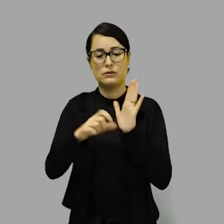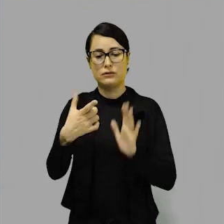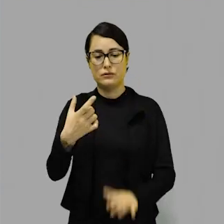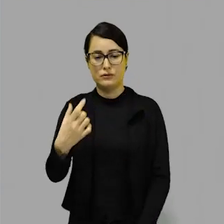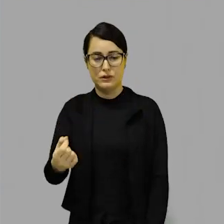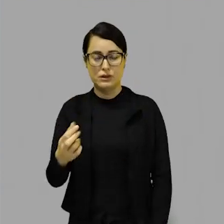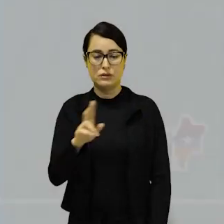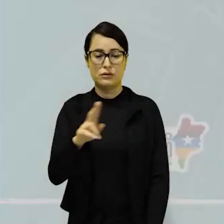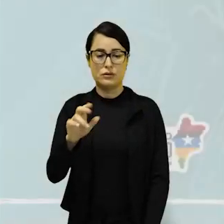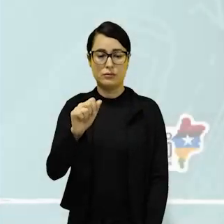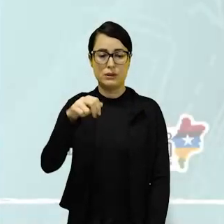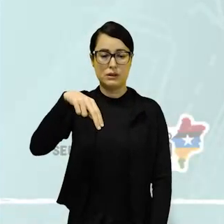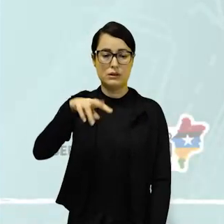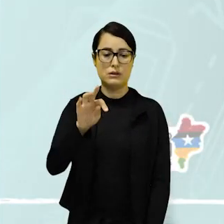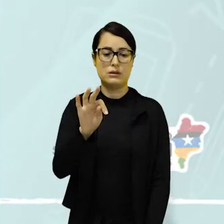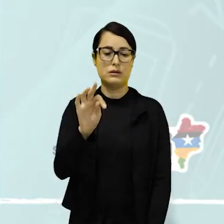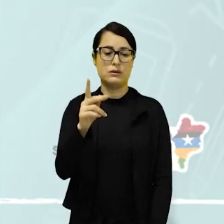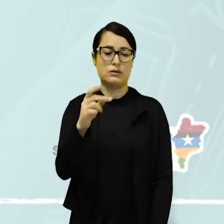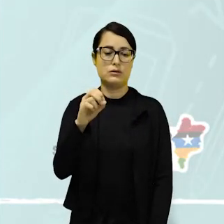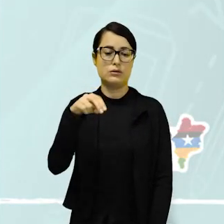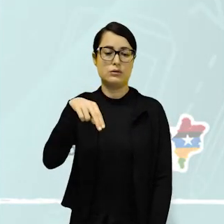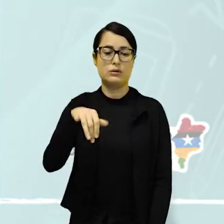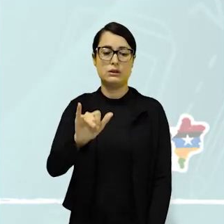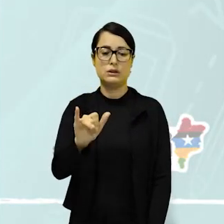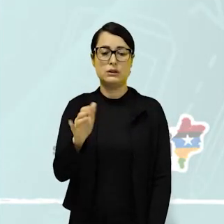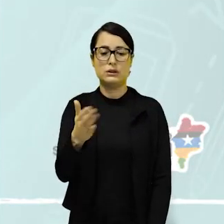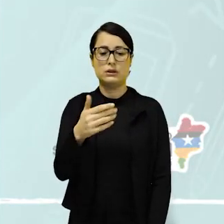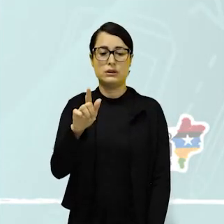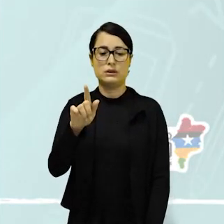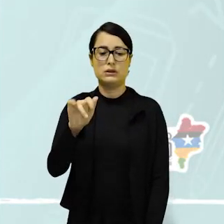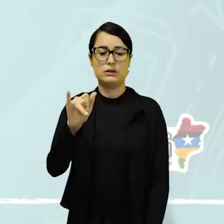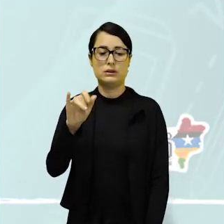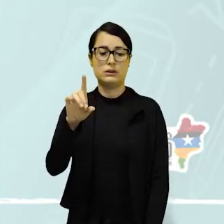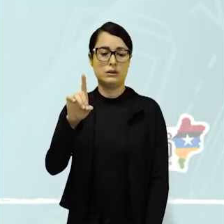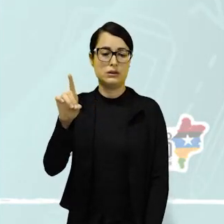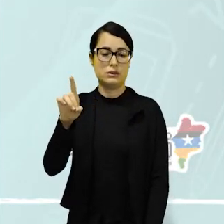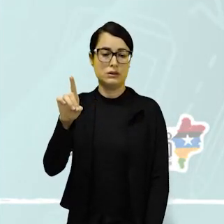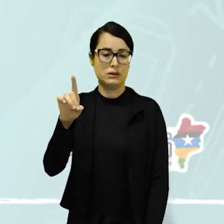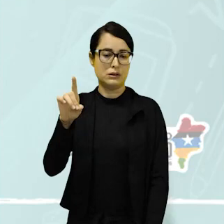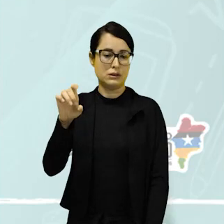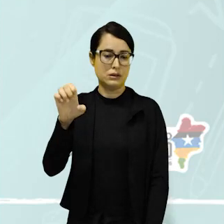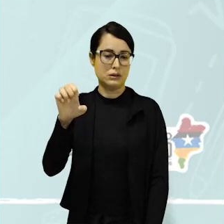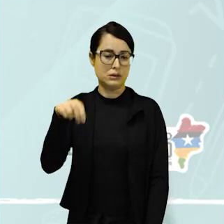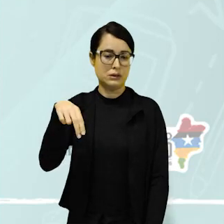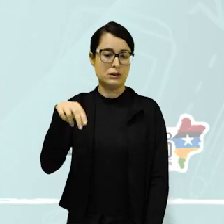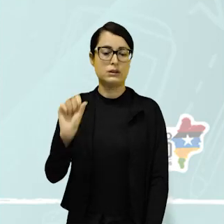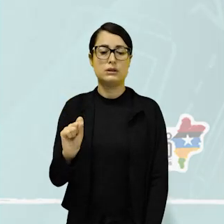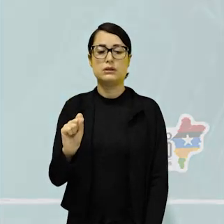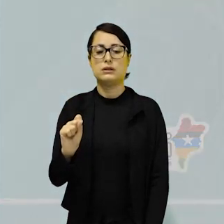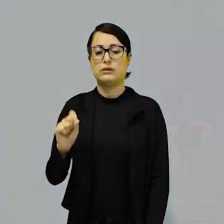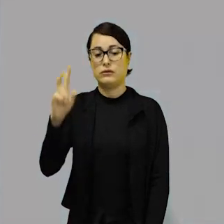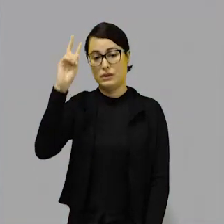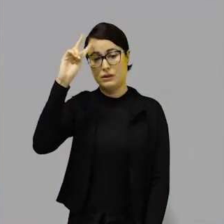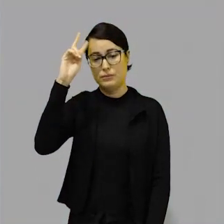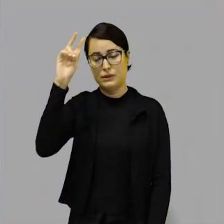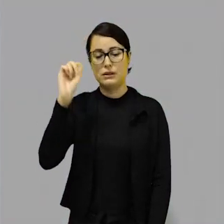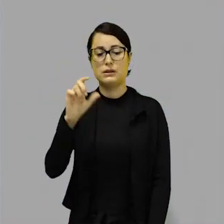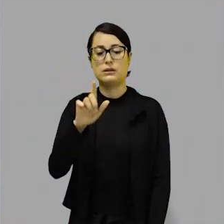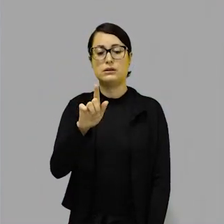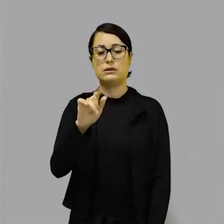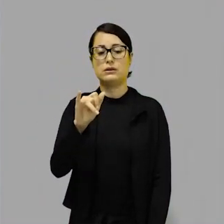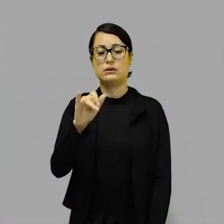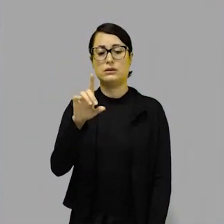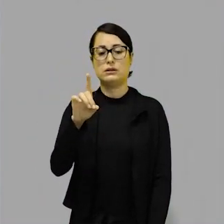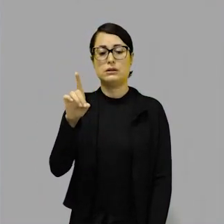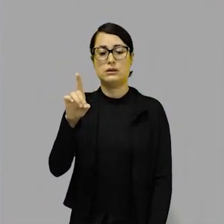chamado Anthony Giddens. Antes da gente falar sobre o Giddens, qualquer coisa aqui, eu vou te lembrar o seguinte. Giddens é